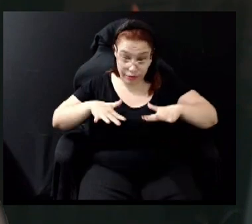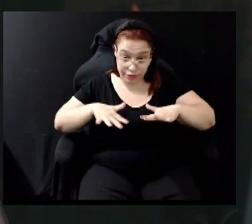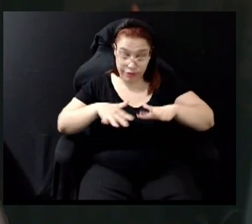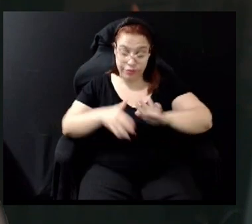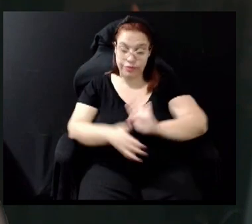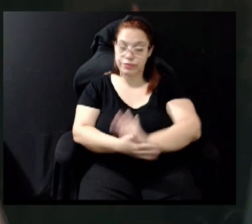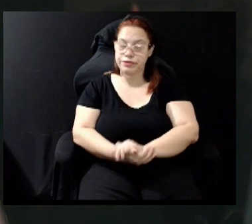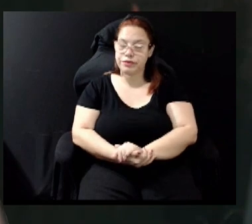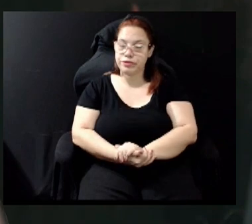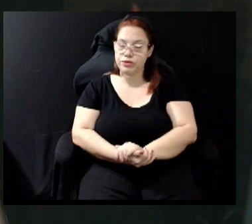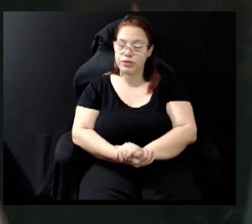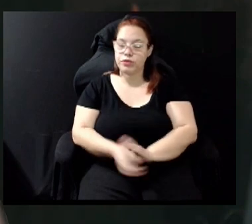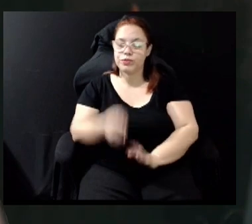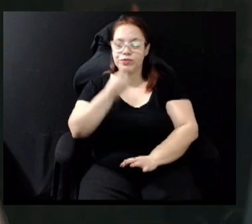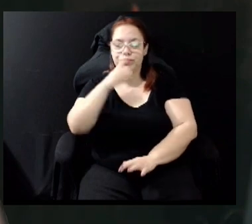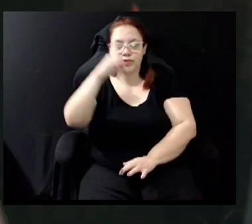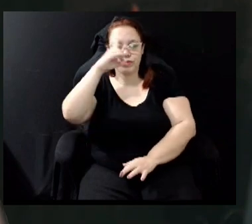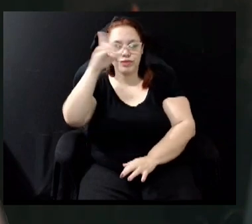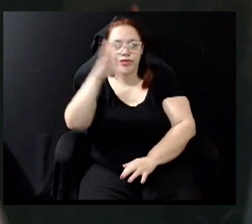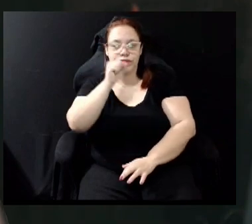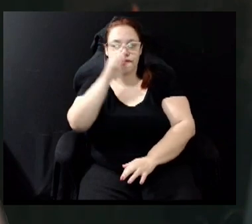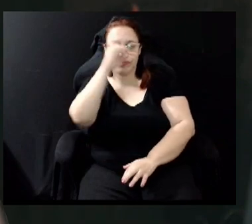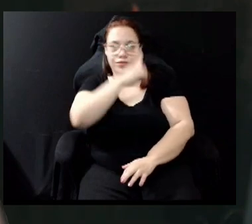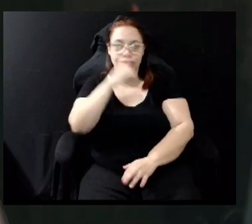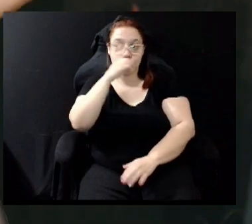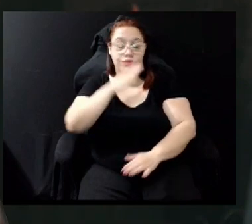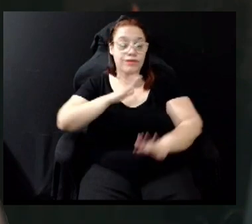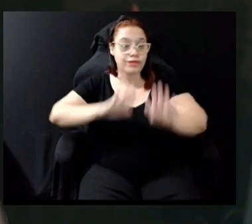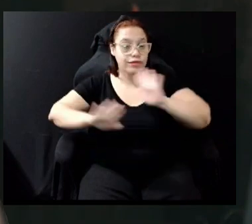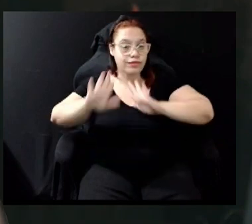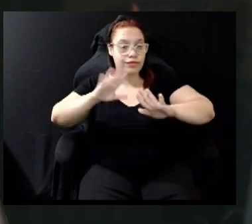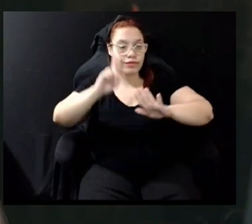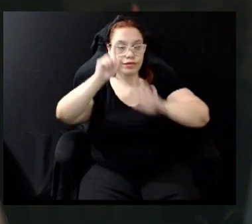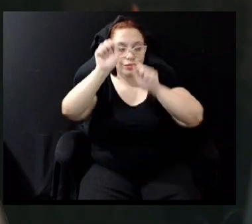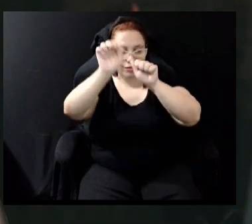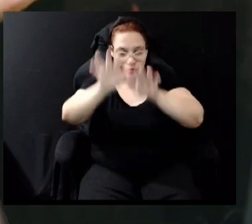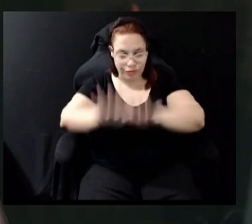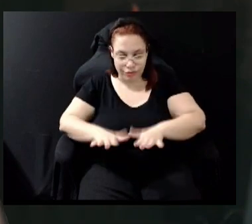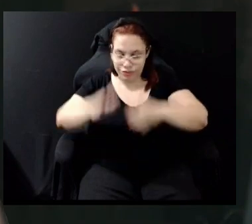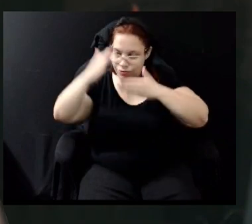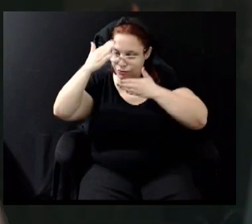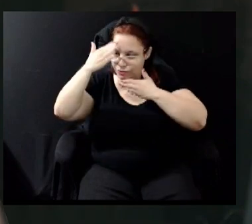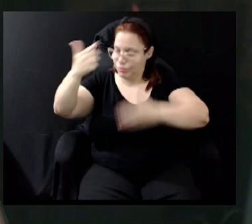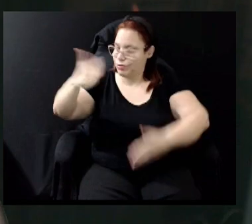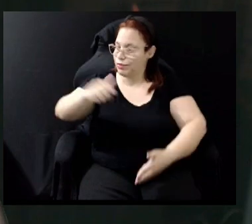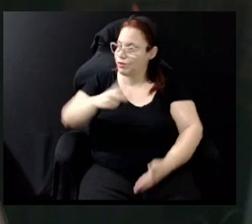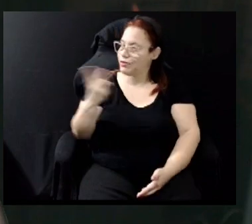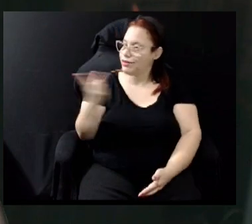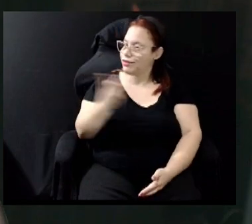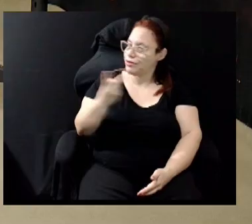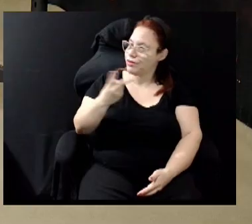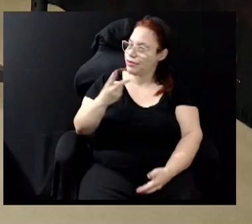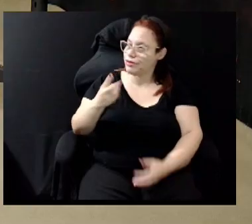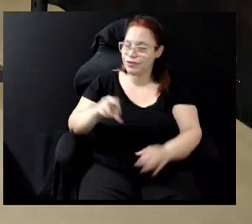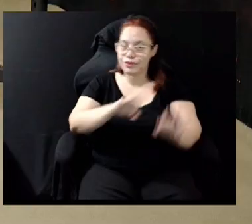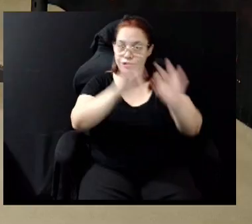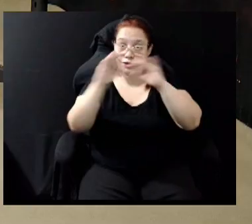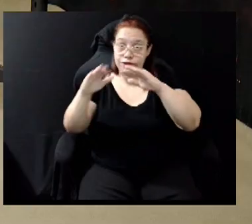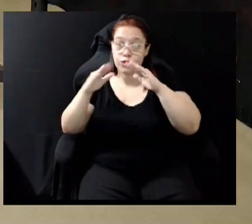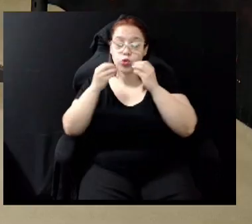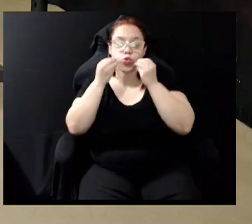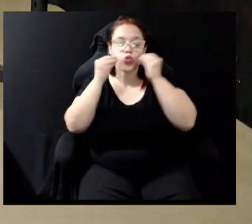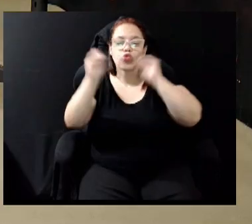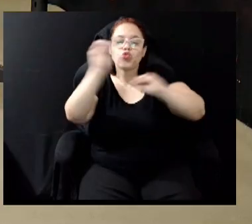Desejo a vocês um ótimo fim de semana, se cuidem, fiquem com Deus. Gratidão mais uma vez, meninas, você de casa que participou, beijo grande,